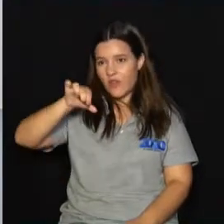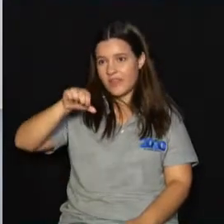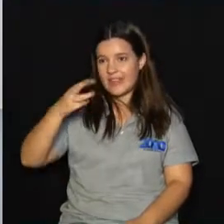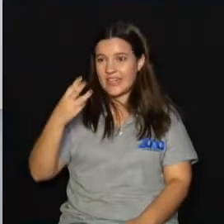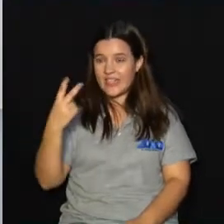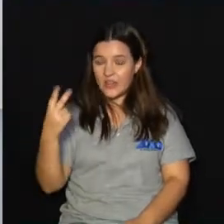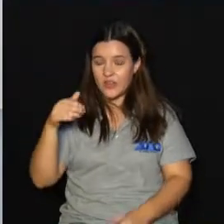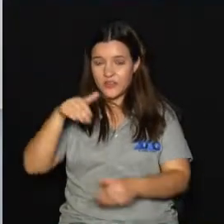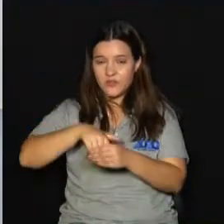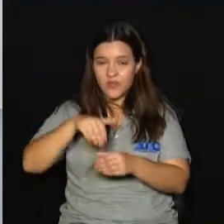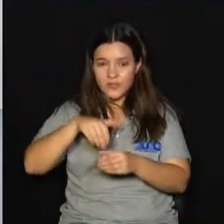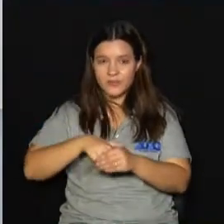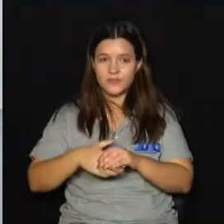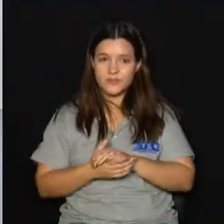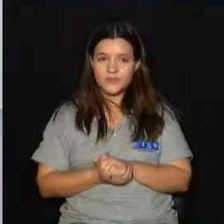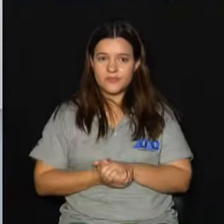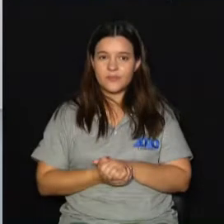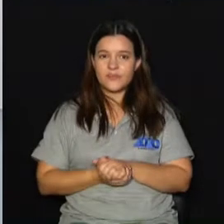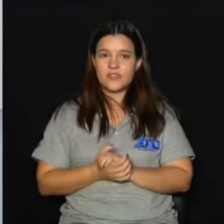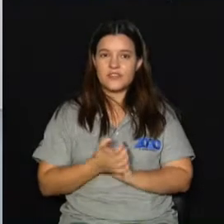121.932 votos. Foi